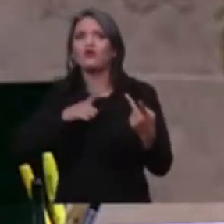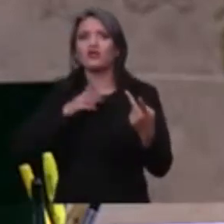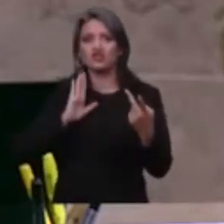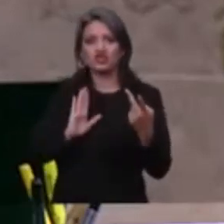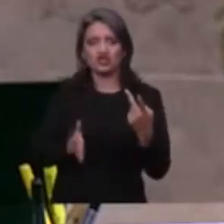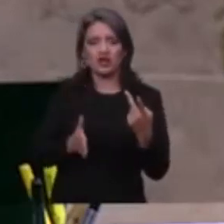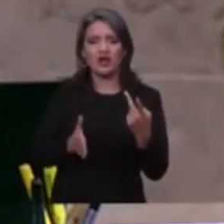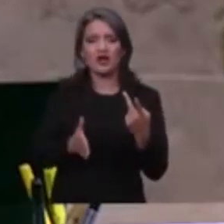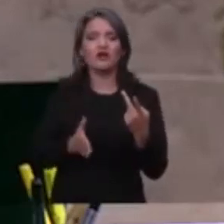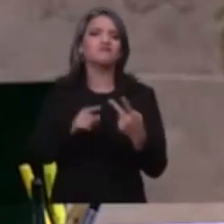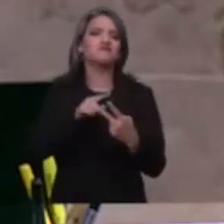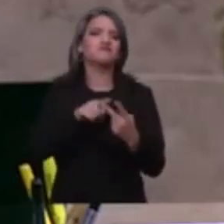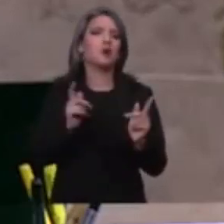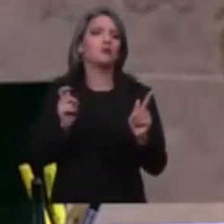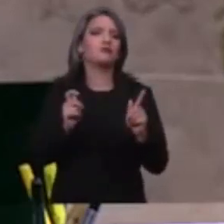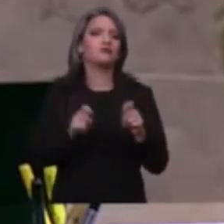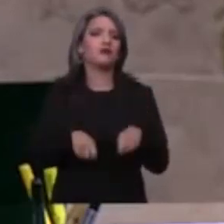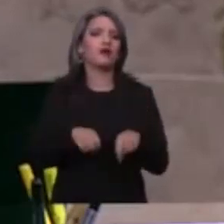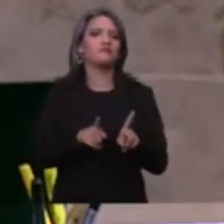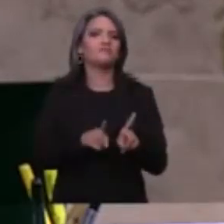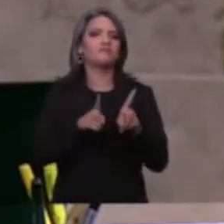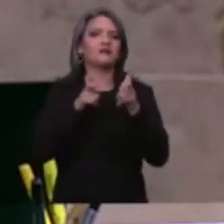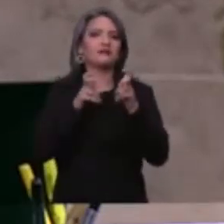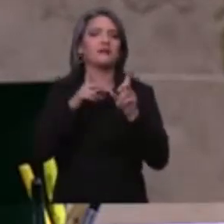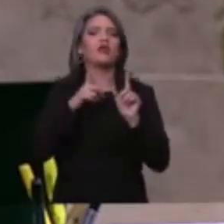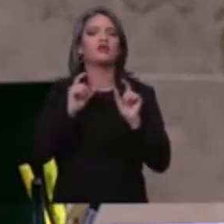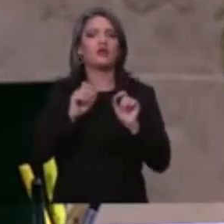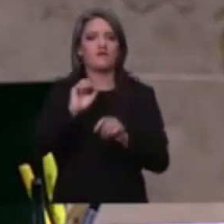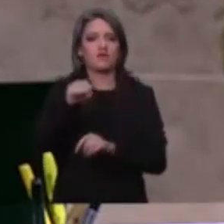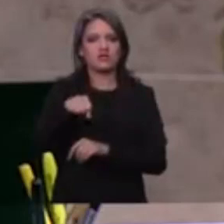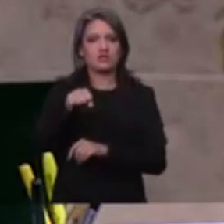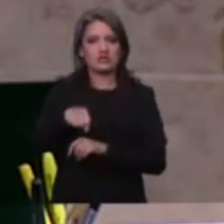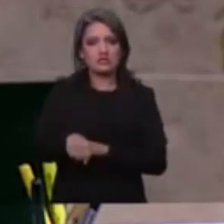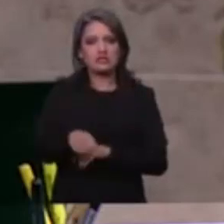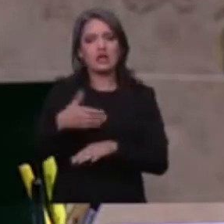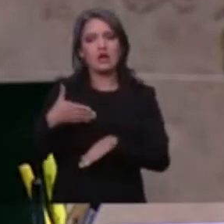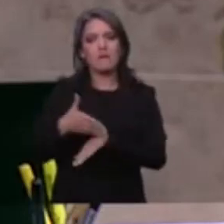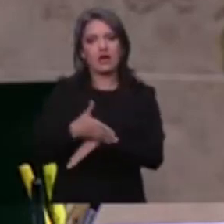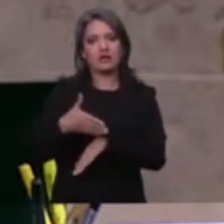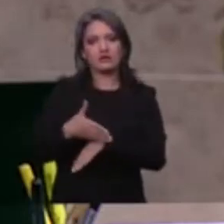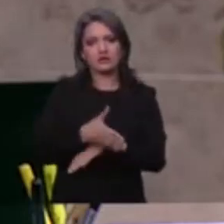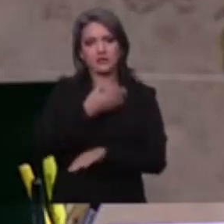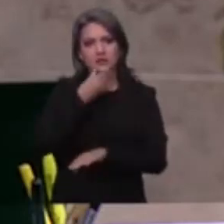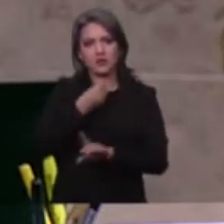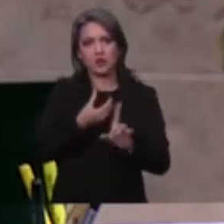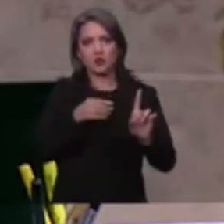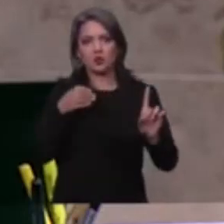judicialmente, permite reconhecer a participação de Aécio